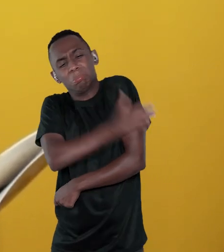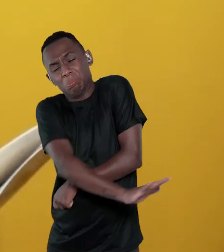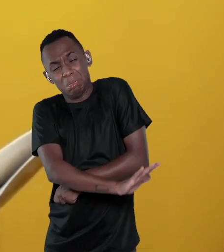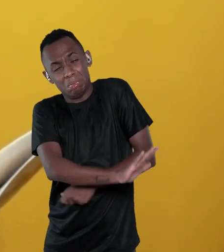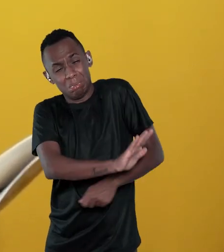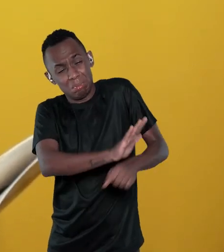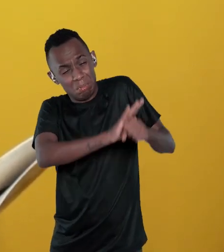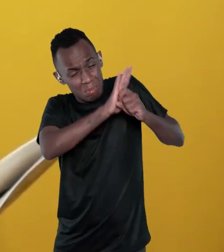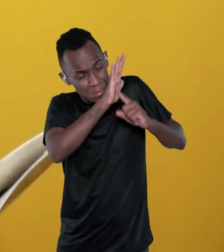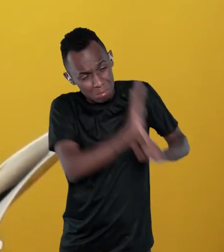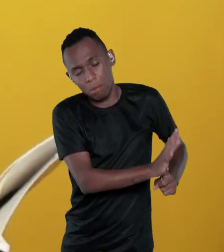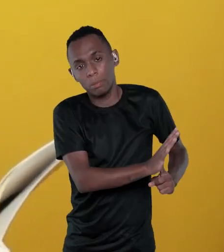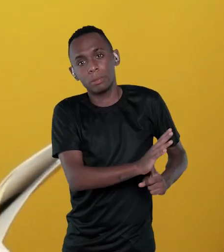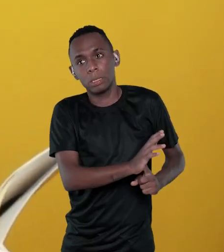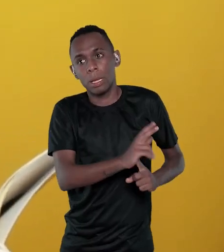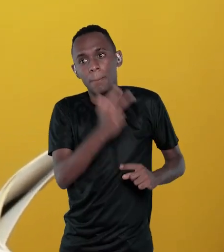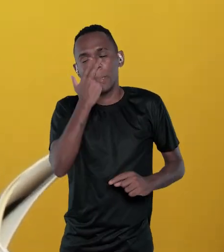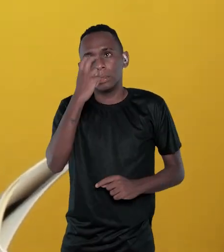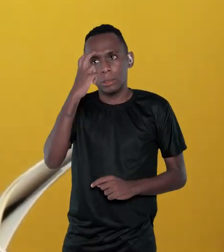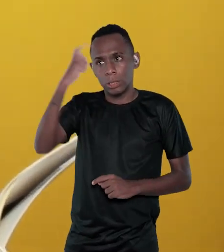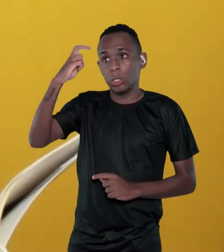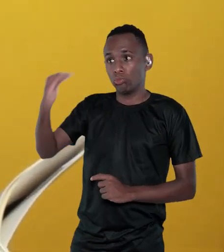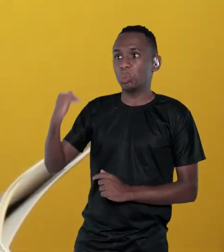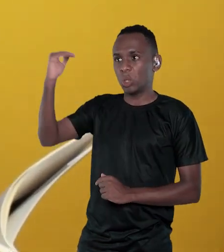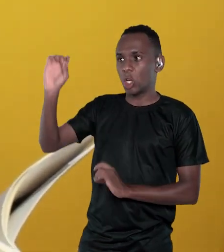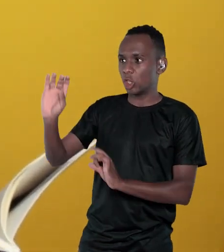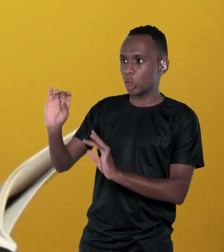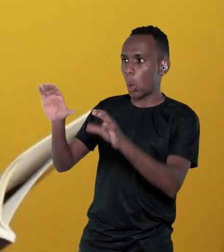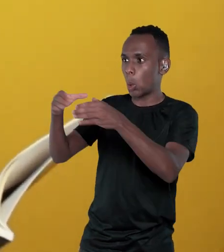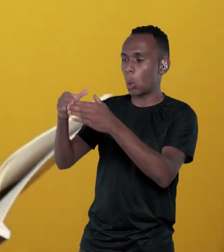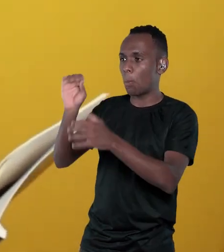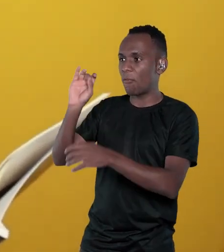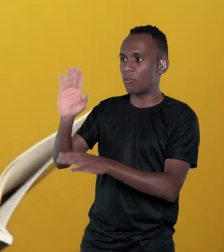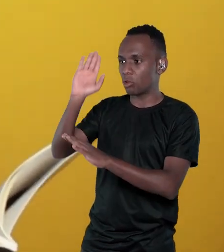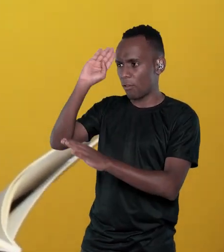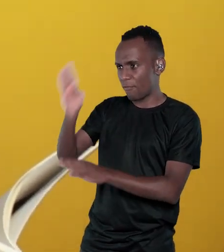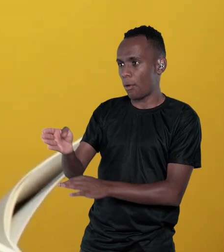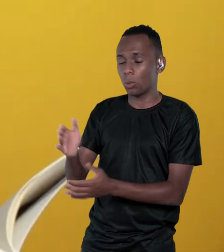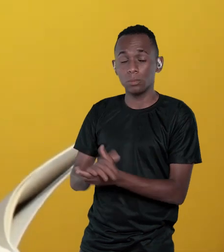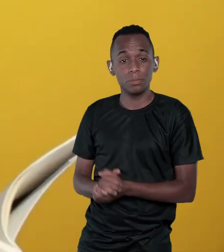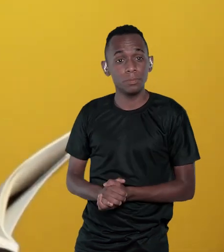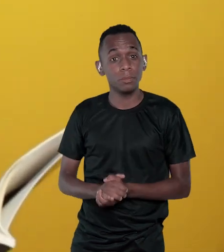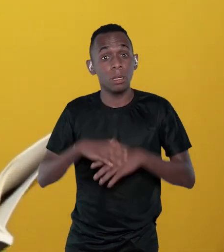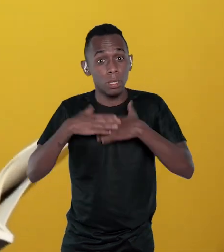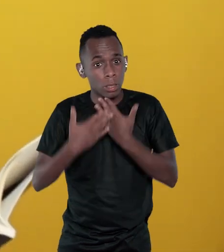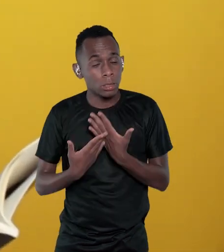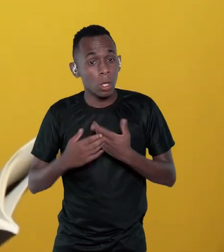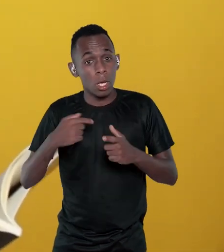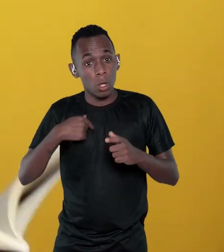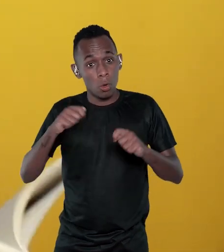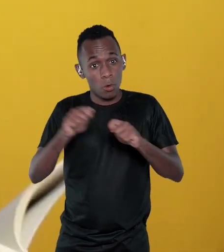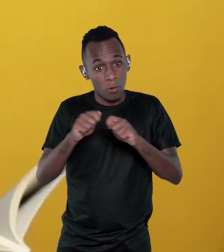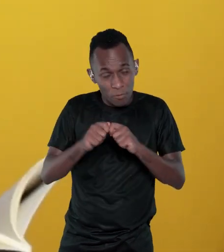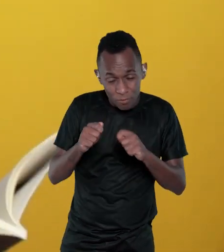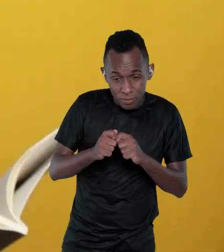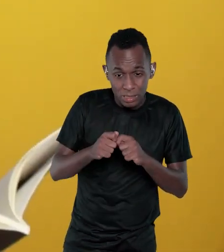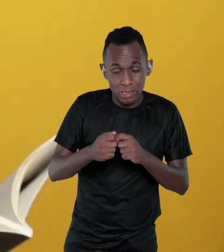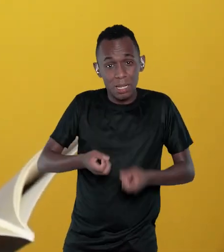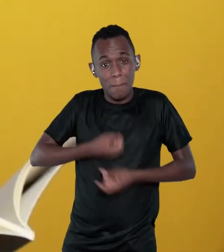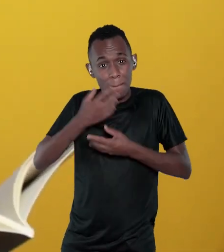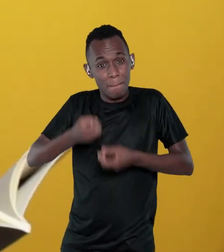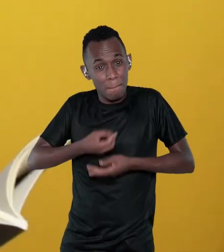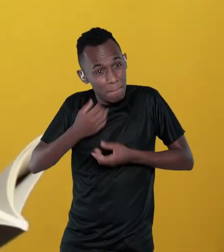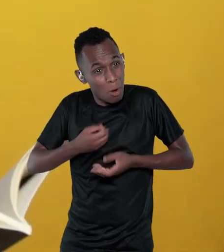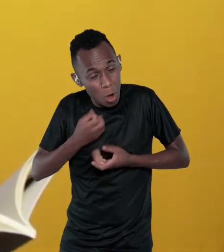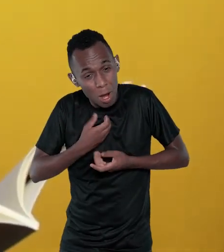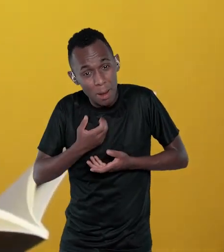XXI, os atos excludentes, nervosos, dizimadores da inteligência nacional, cerceadores da liberdade